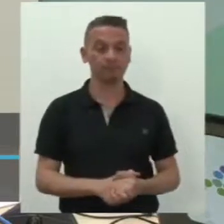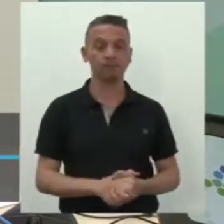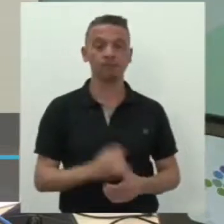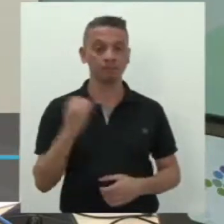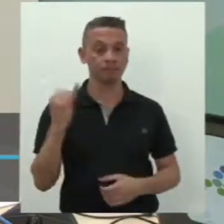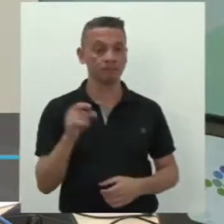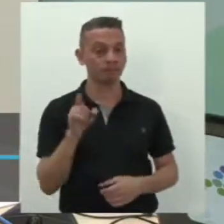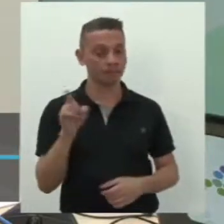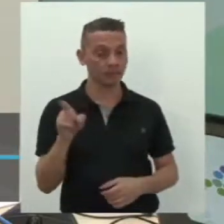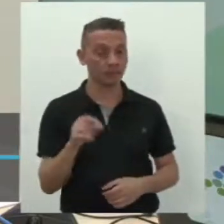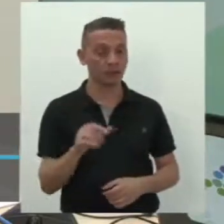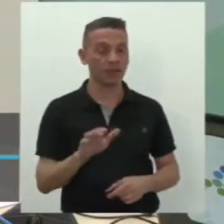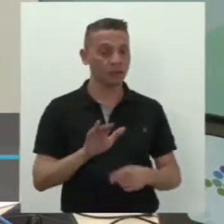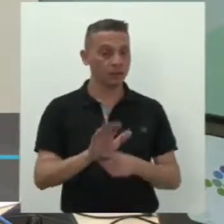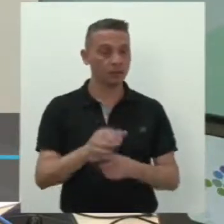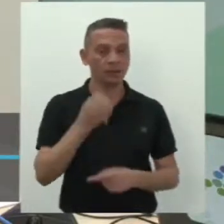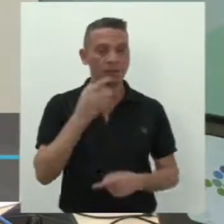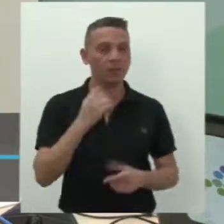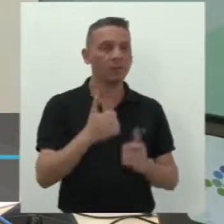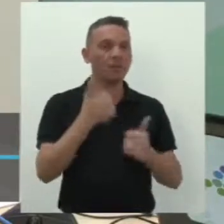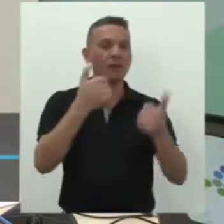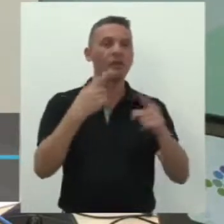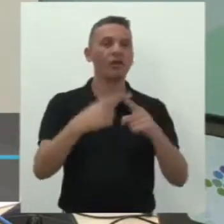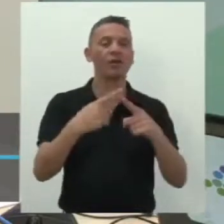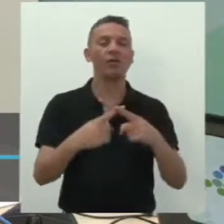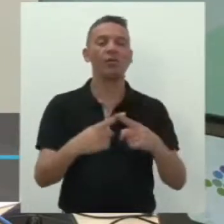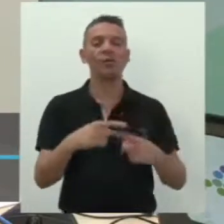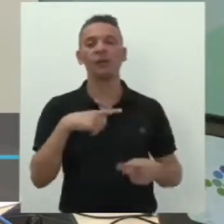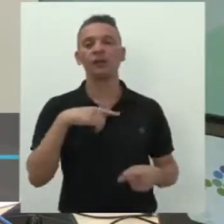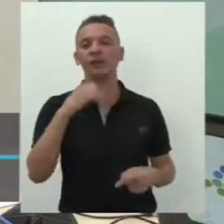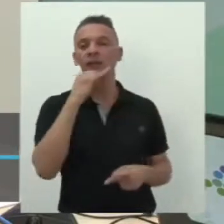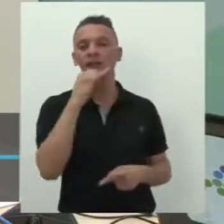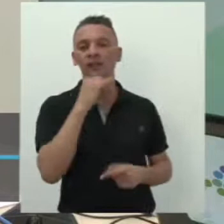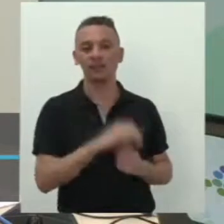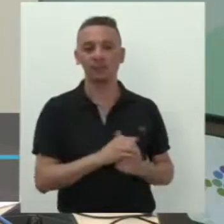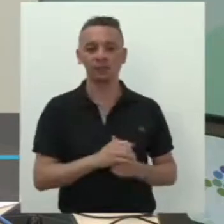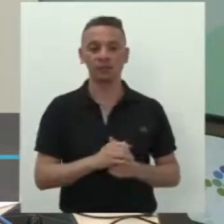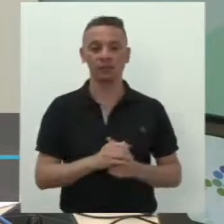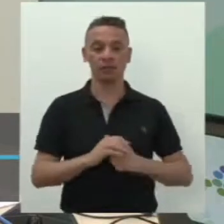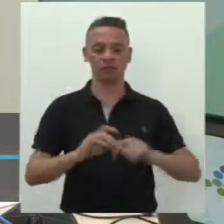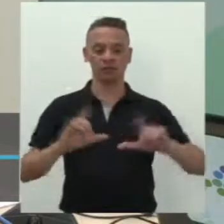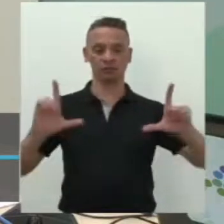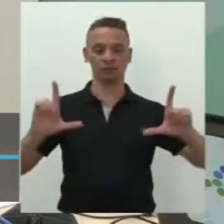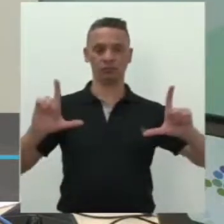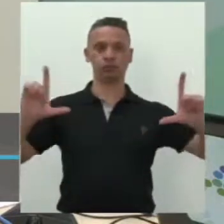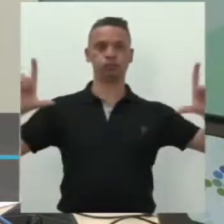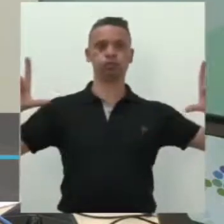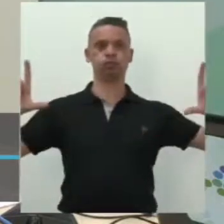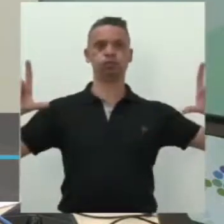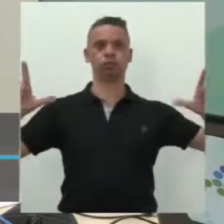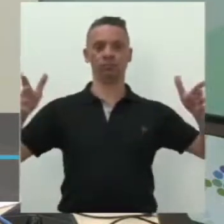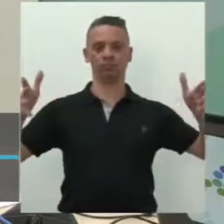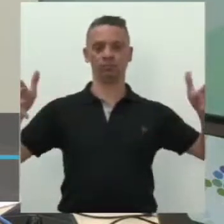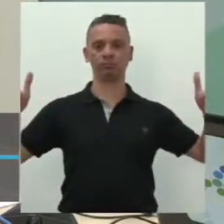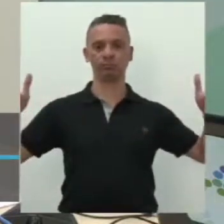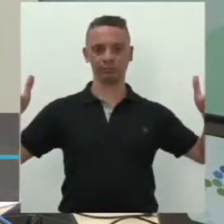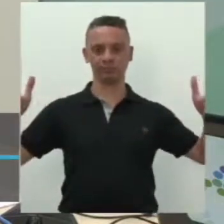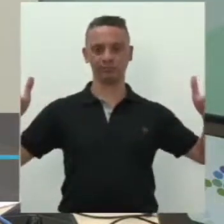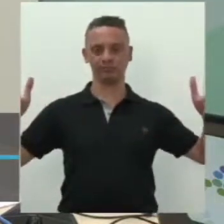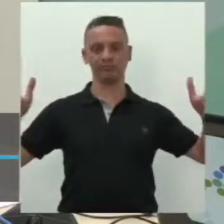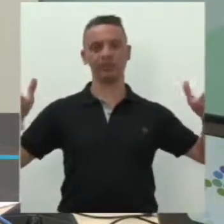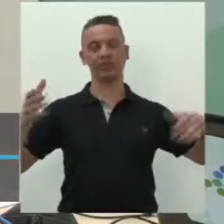funciona mais legal ainda se você tiver, às vezes, num monitor maior ou conectar o seu notebook. Se você tiver um